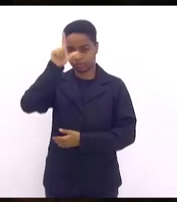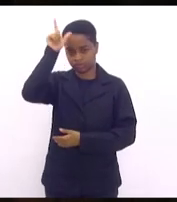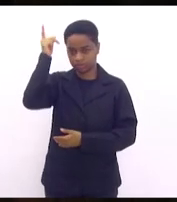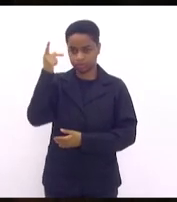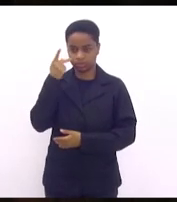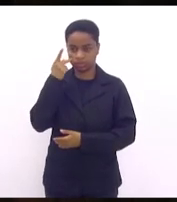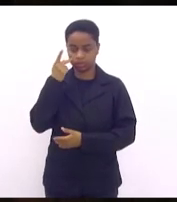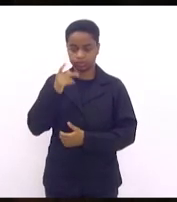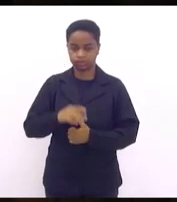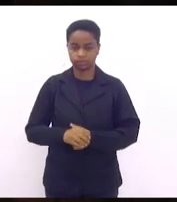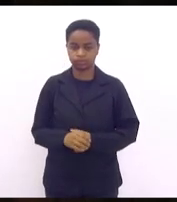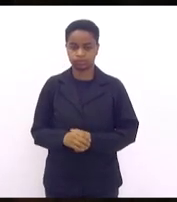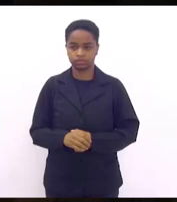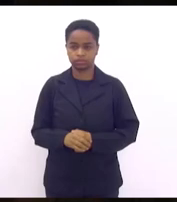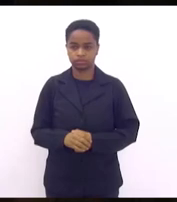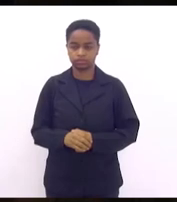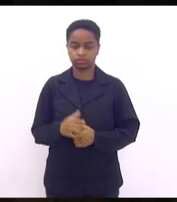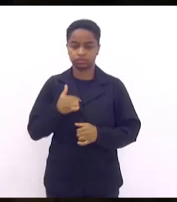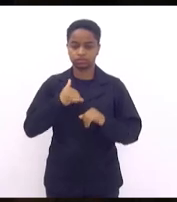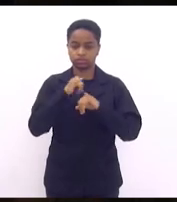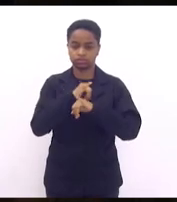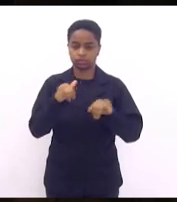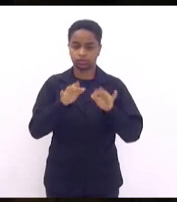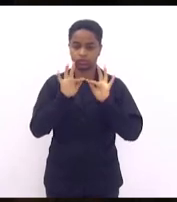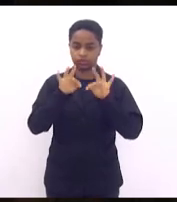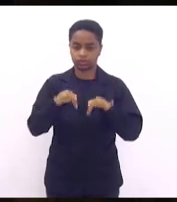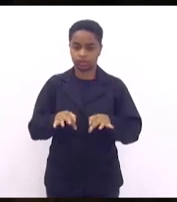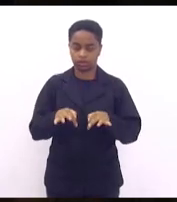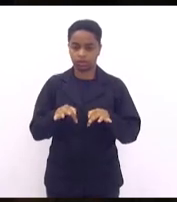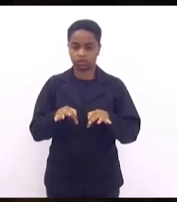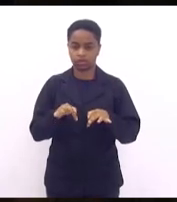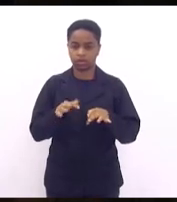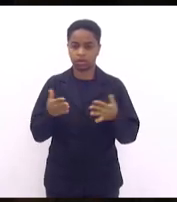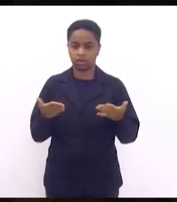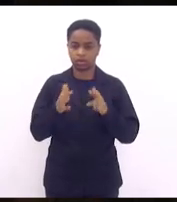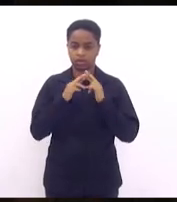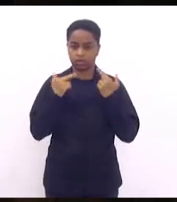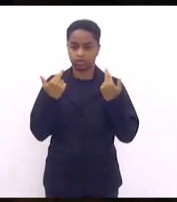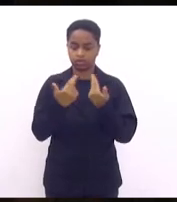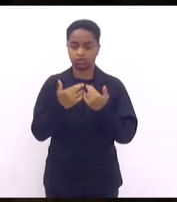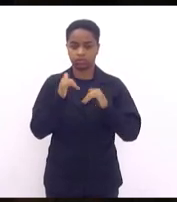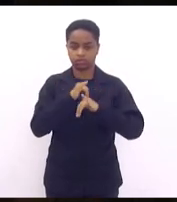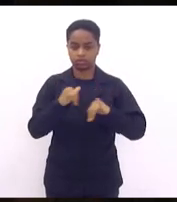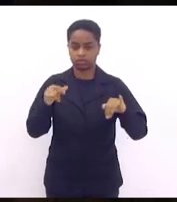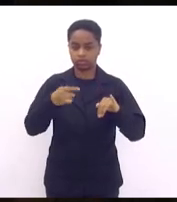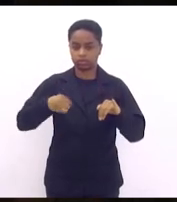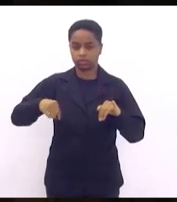Paulo, declaro encerrada a presente sessão, desejando